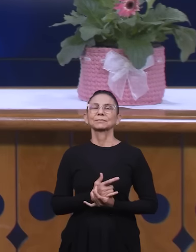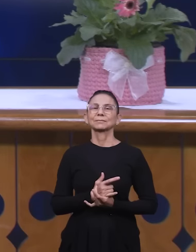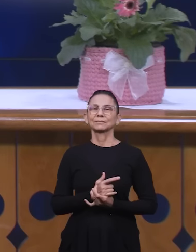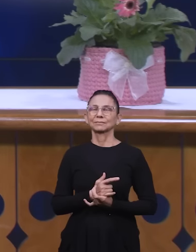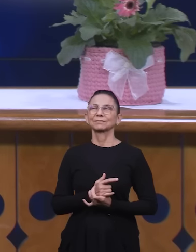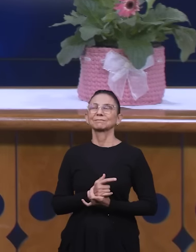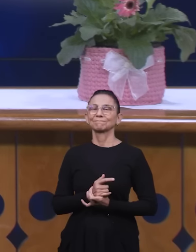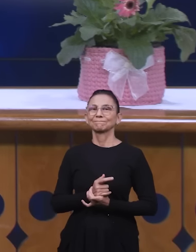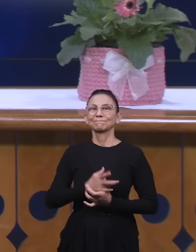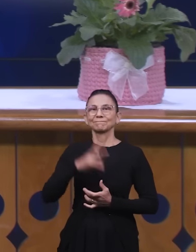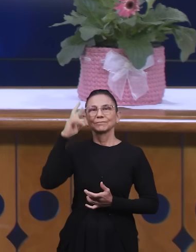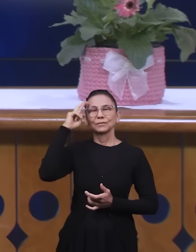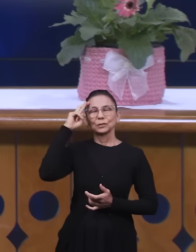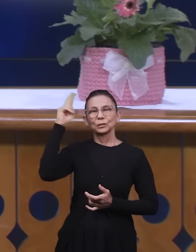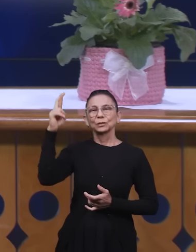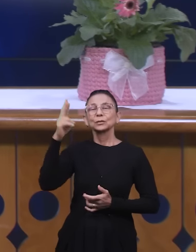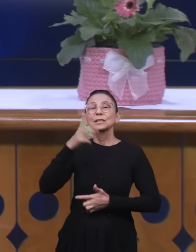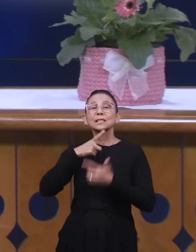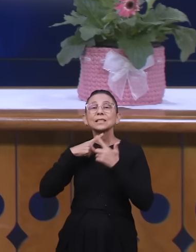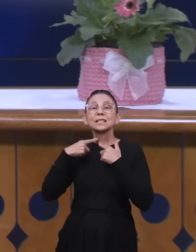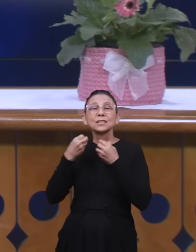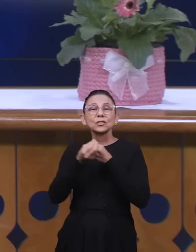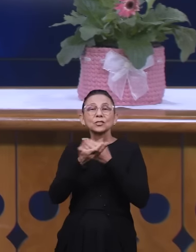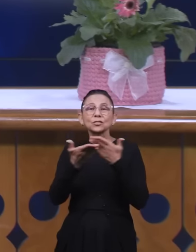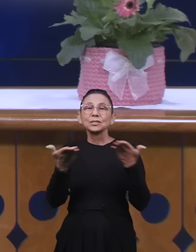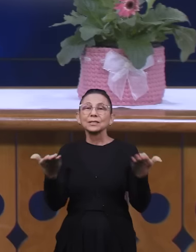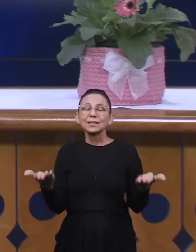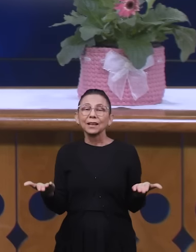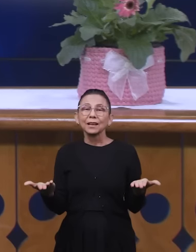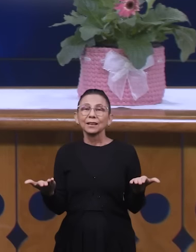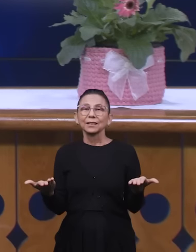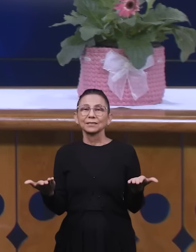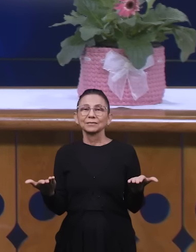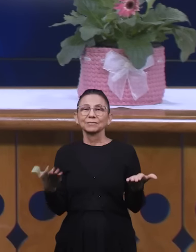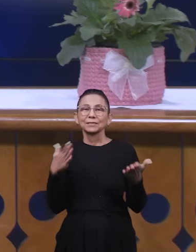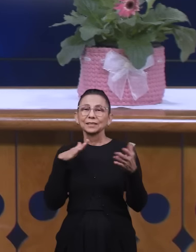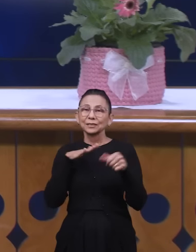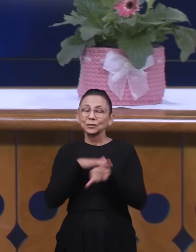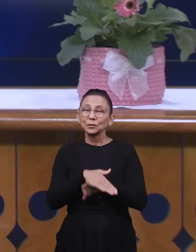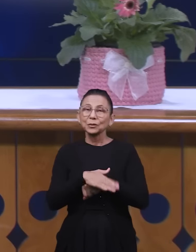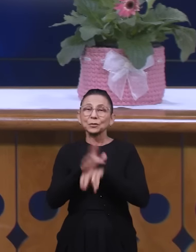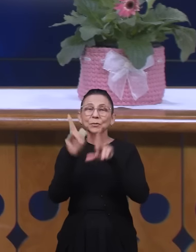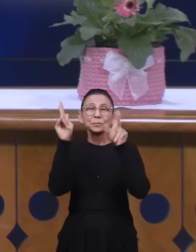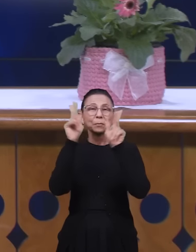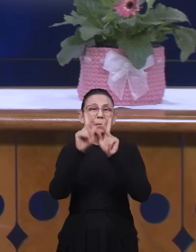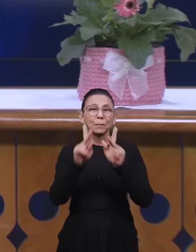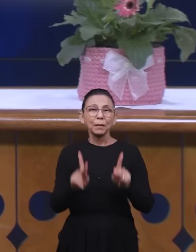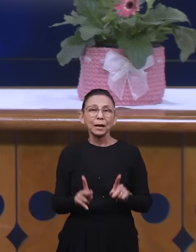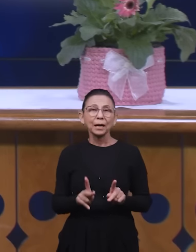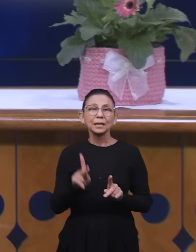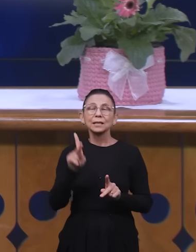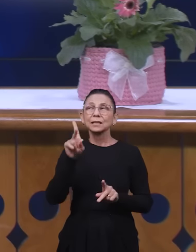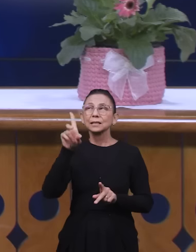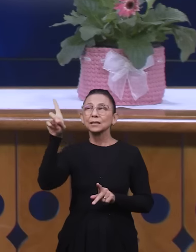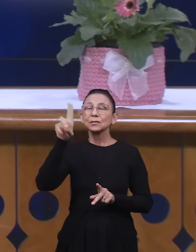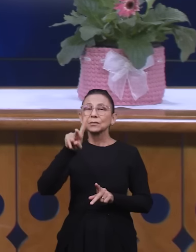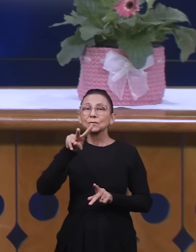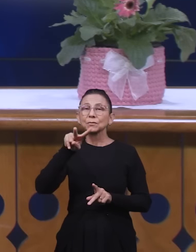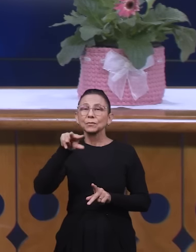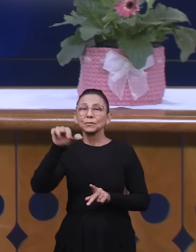Senhor, Ele quer nos trazer isso. Nesta noite, o Senhor vai operar isso